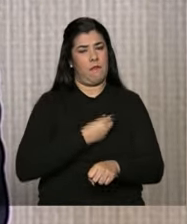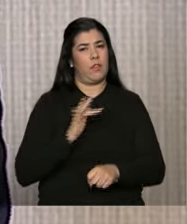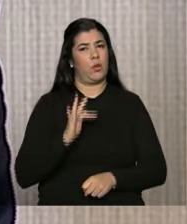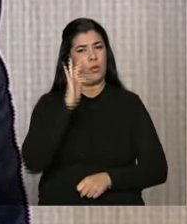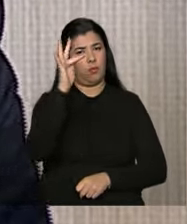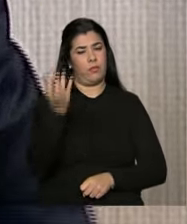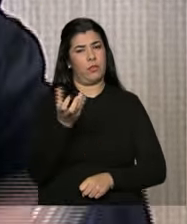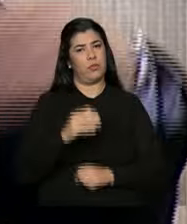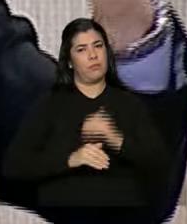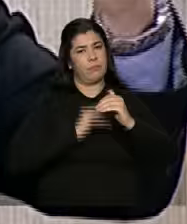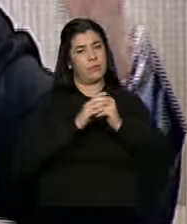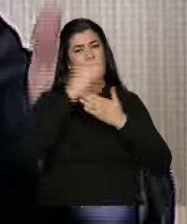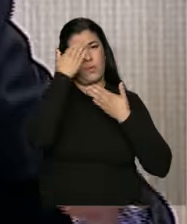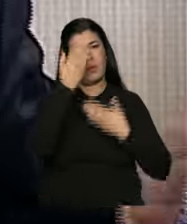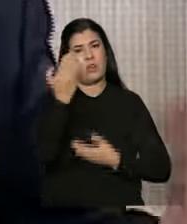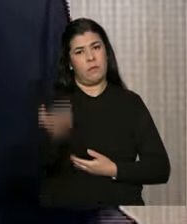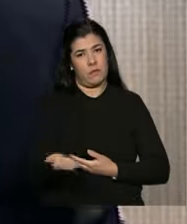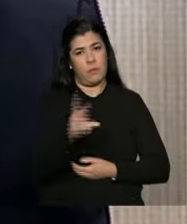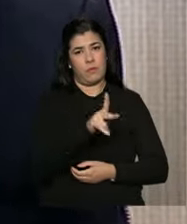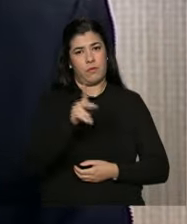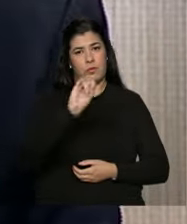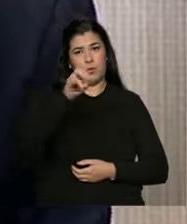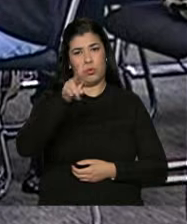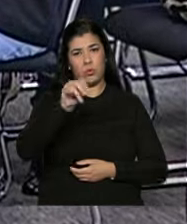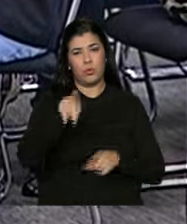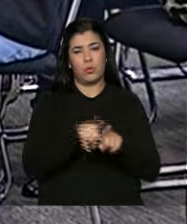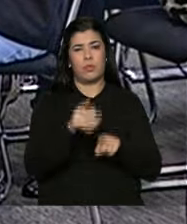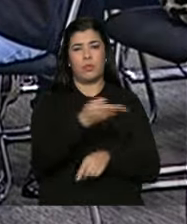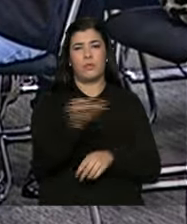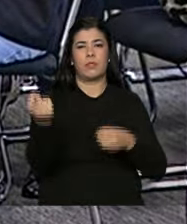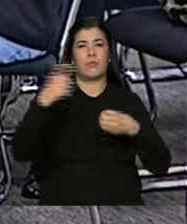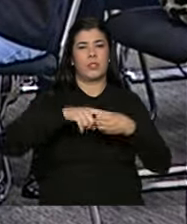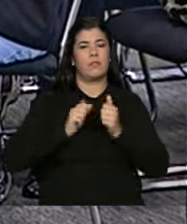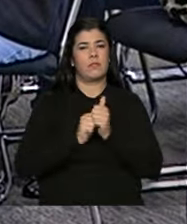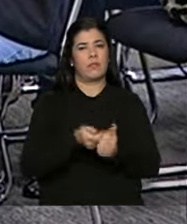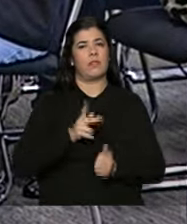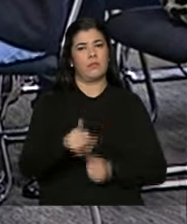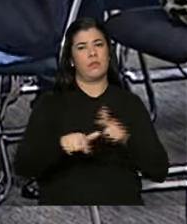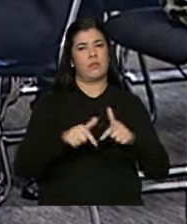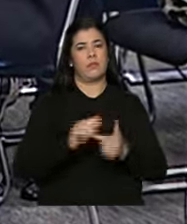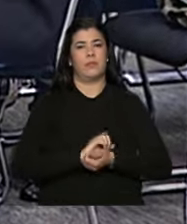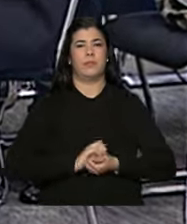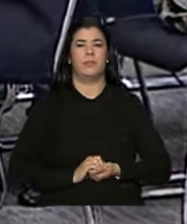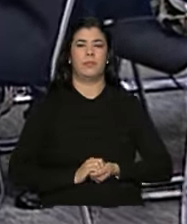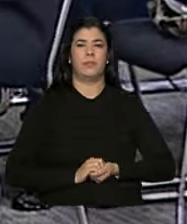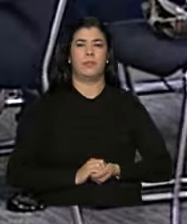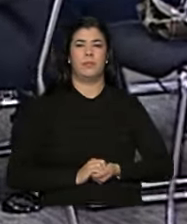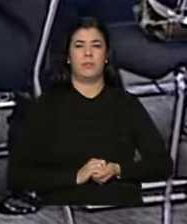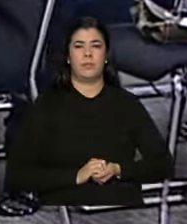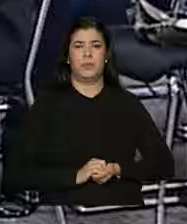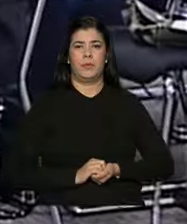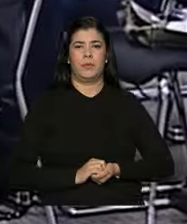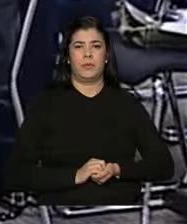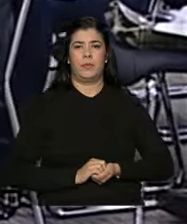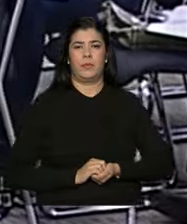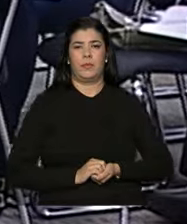que esse é o nosso horizonte que nós queremos construir. Então, obrigado, professor, obrigado a todos os parceiros e vamos seguir nessa trajetória.